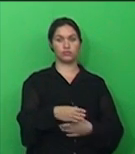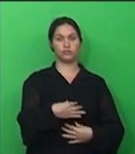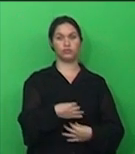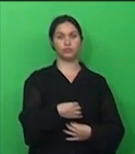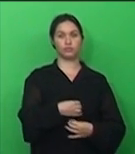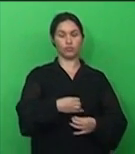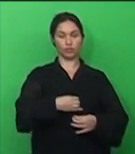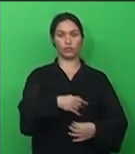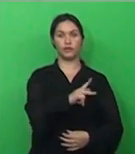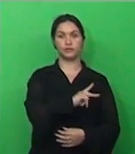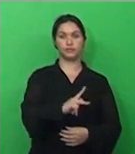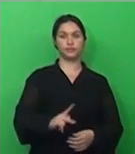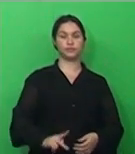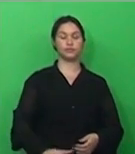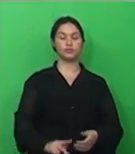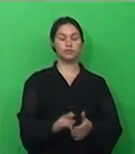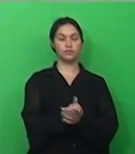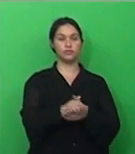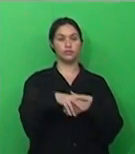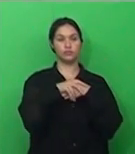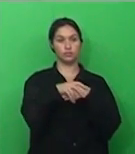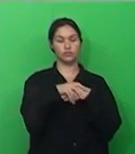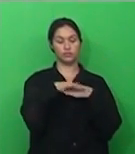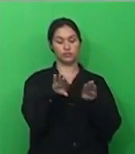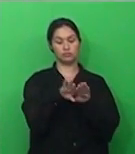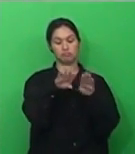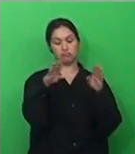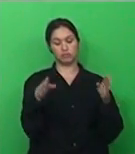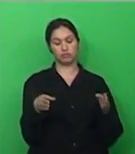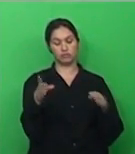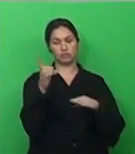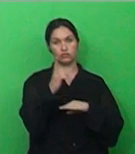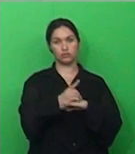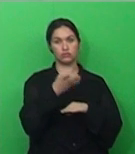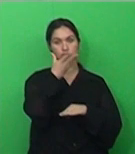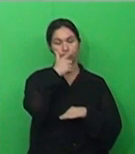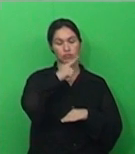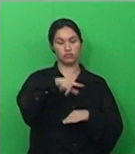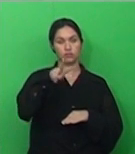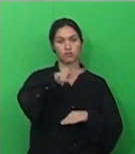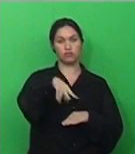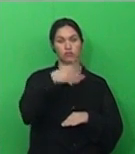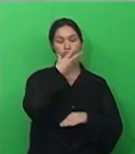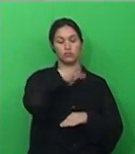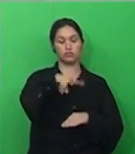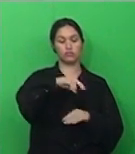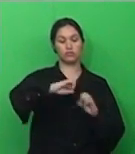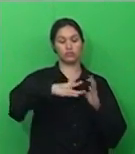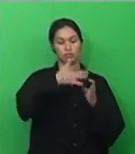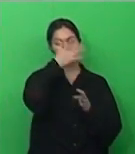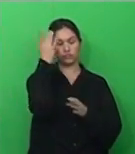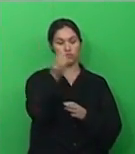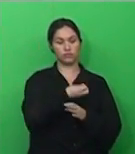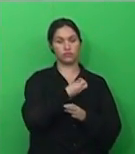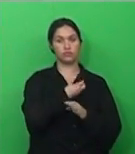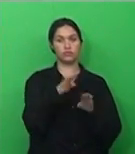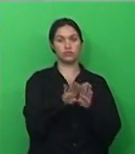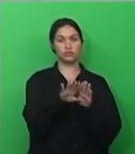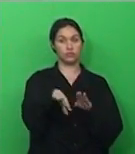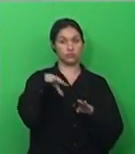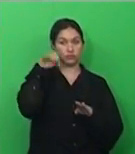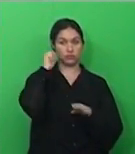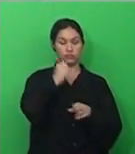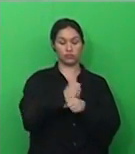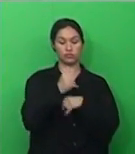Excelentíssimo senhor presidente, seu nome, cumprimento membros da mesa, vereadora, vereadores, todos aqui presentes, todos que nos ouvem através das